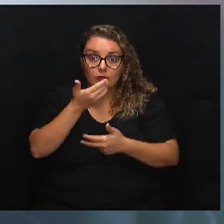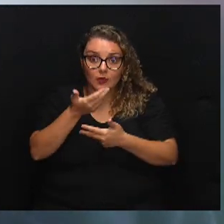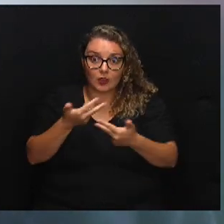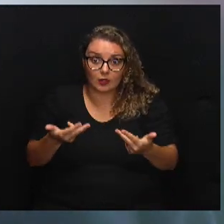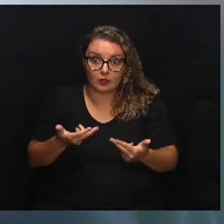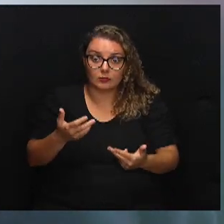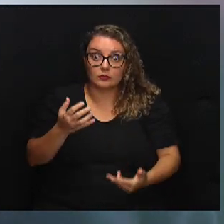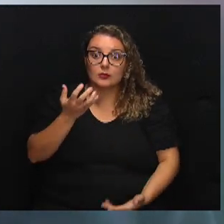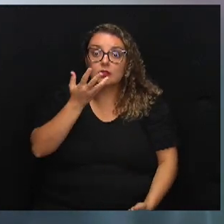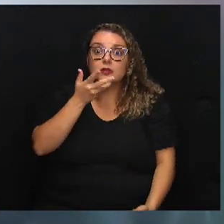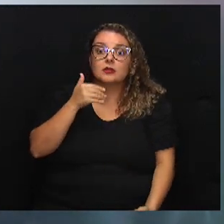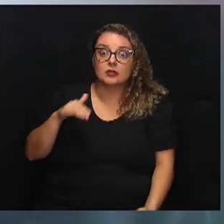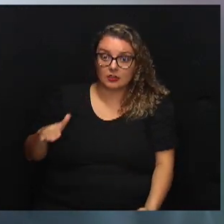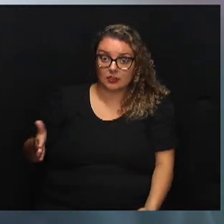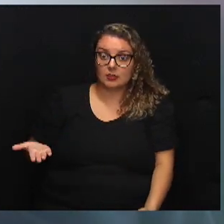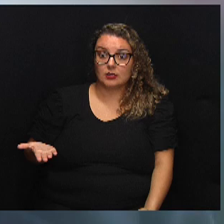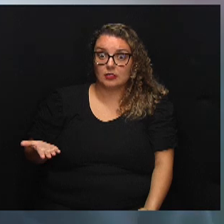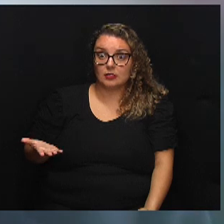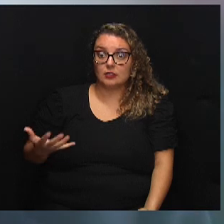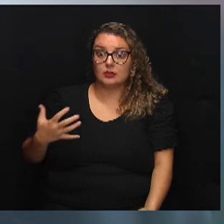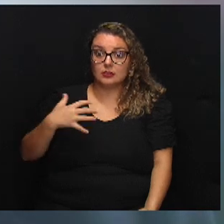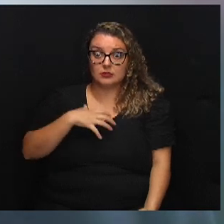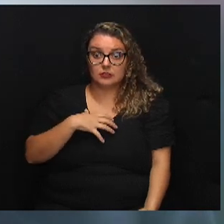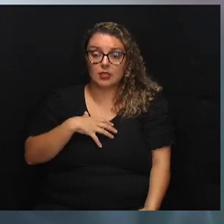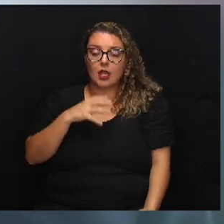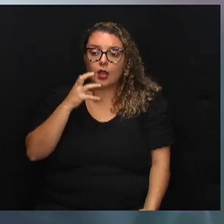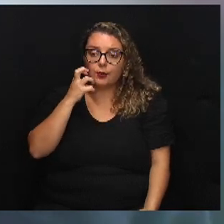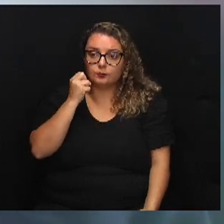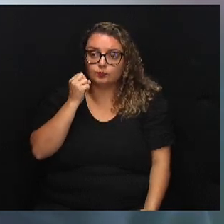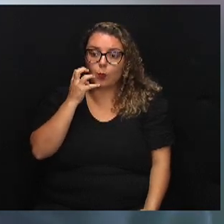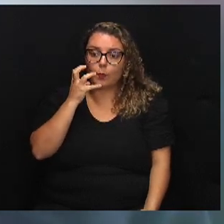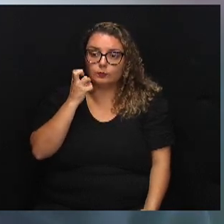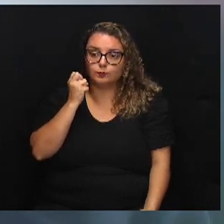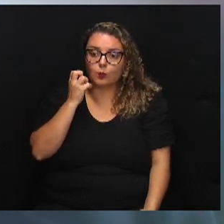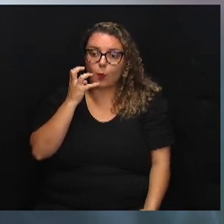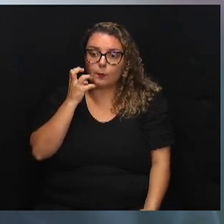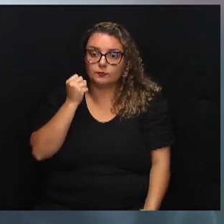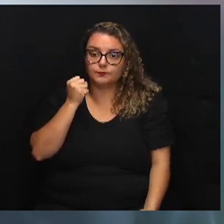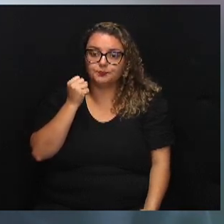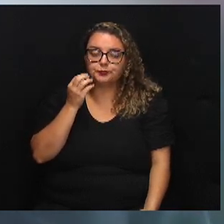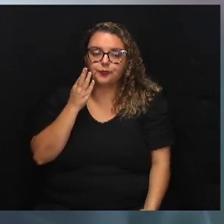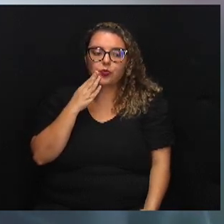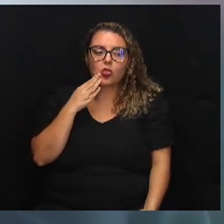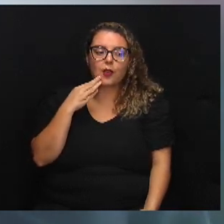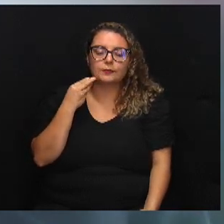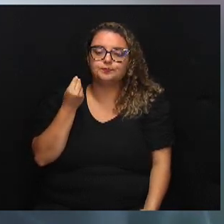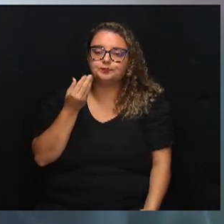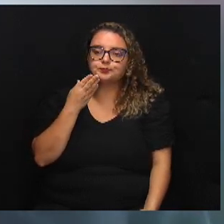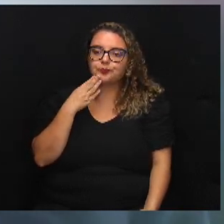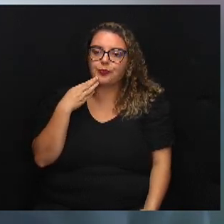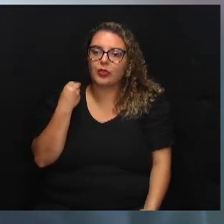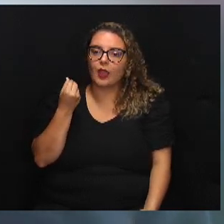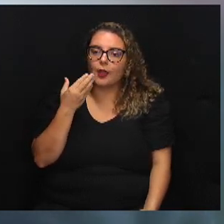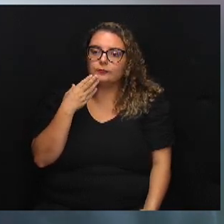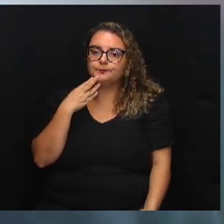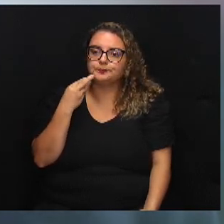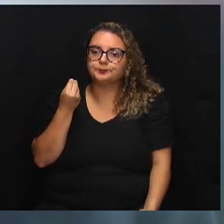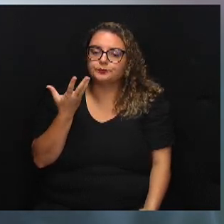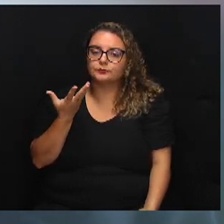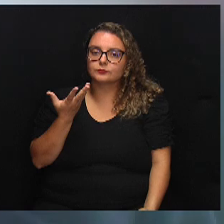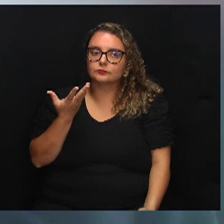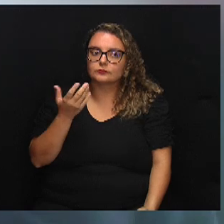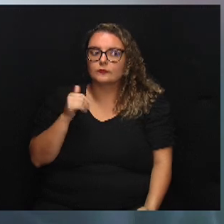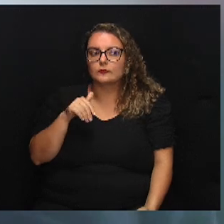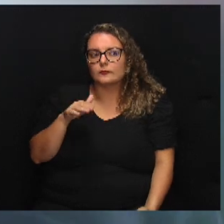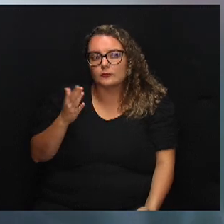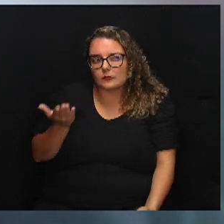criança possa ter já uma mastigação e ter um sabor, vamos assim dizer,